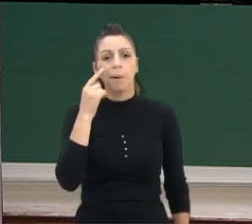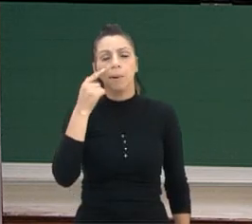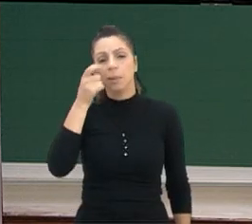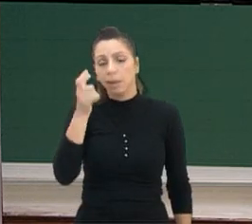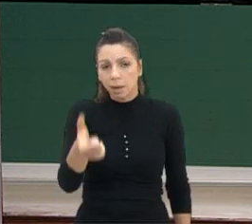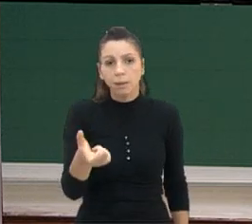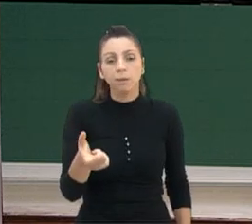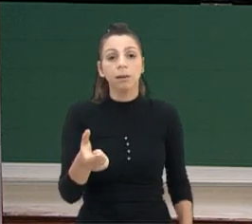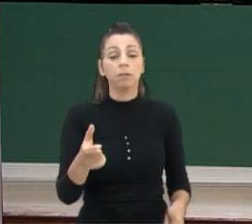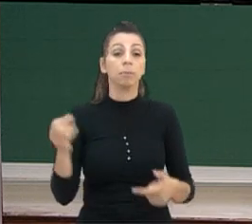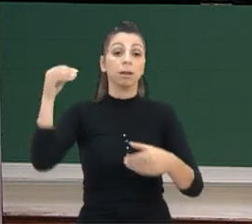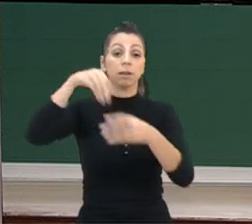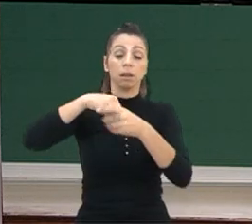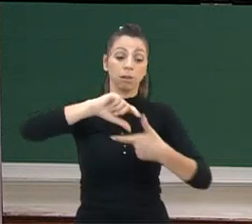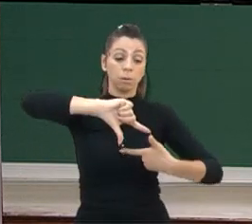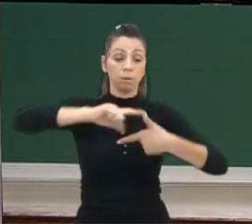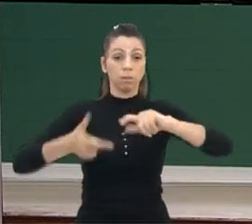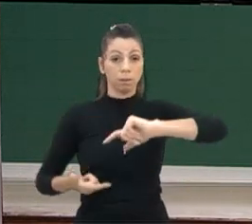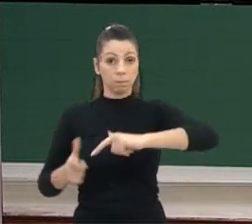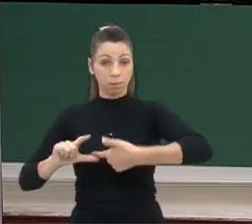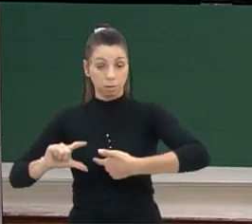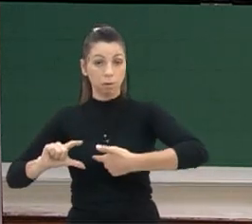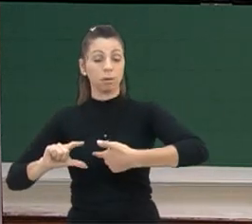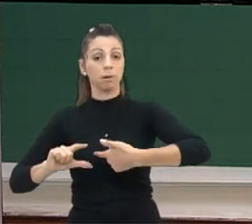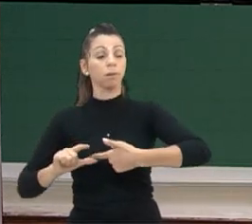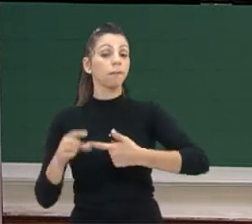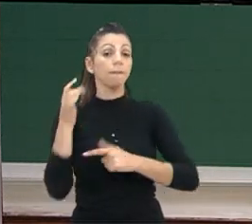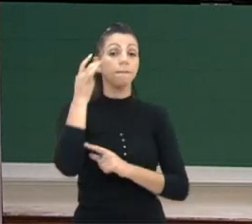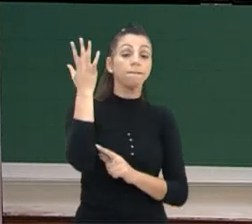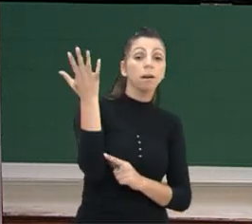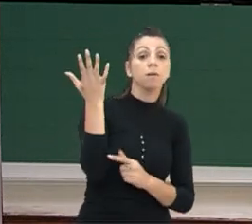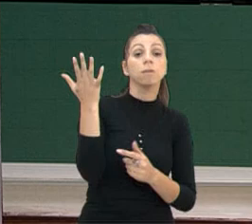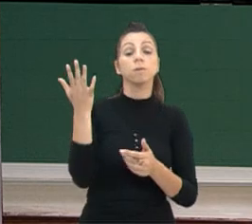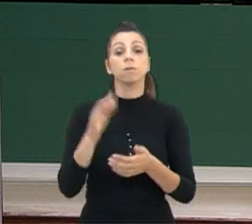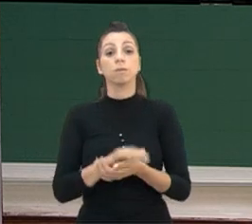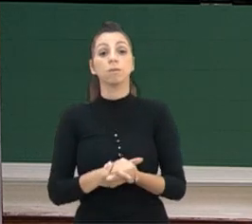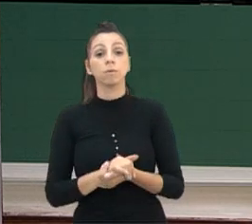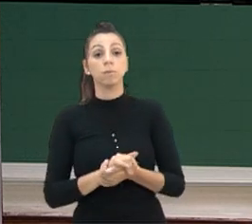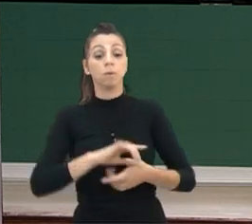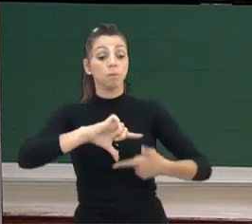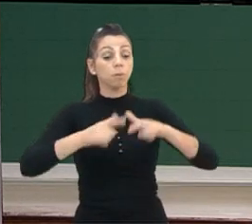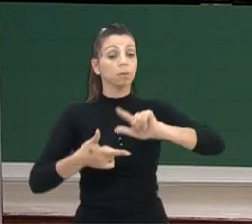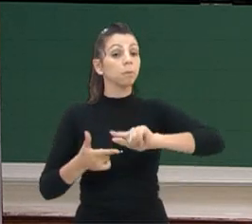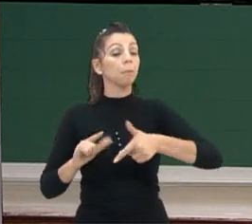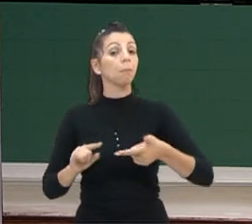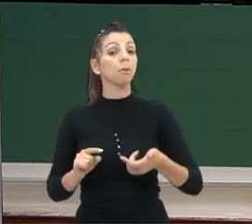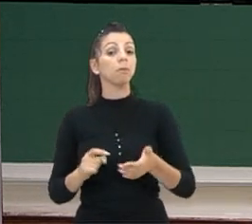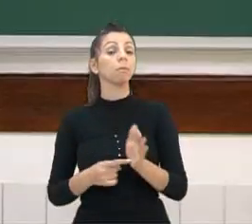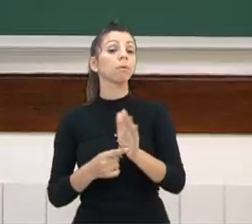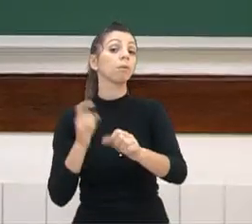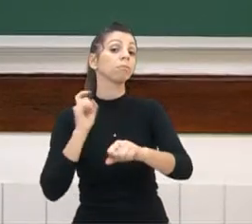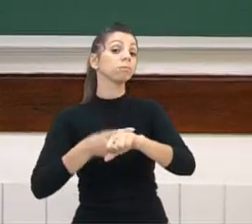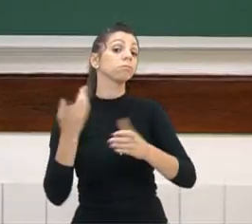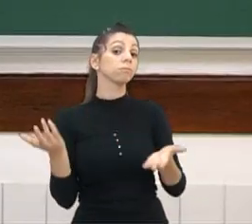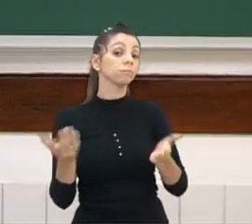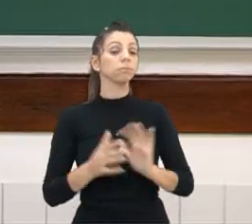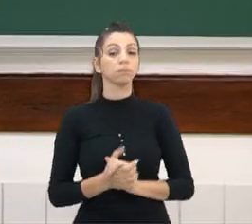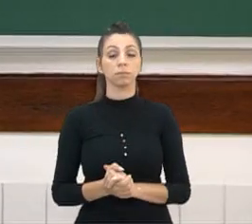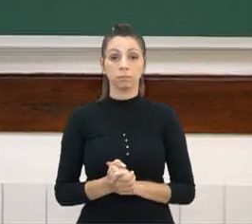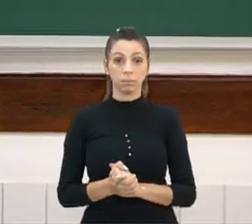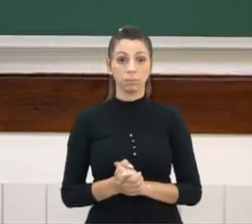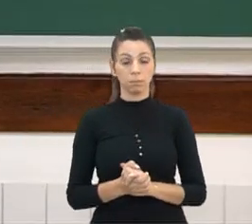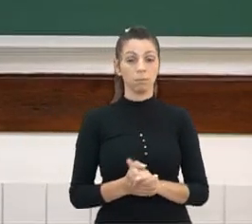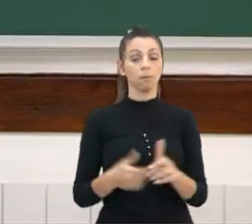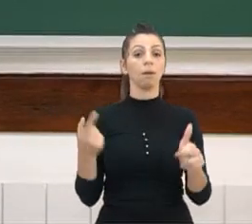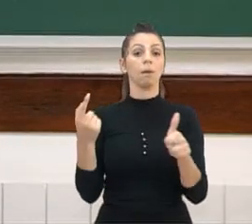monômio para a geometria e ver o que ela nos dá de facilidade, o que a geometria vai nos mostrar de concreto, certo? Então, a